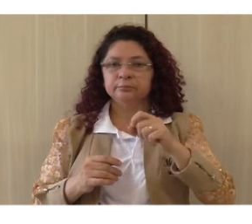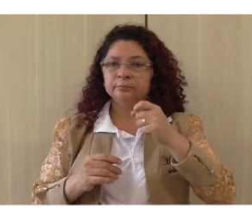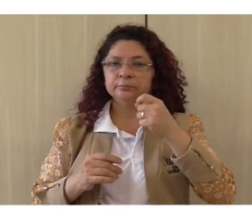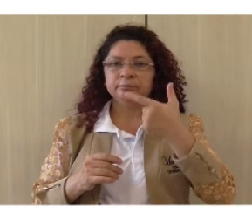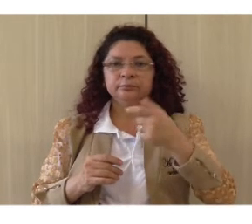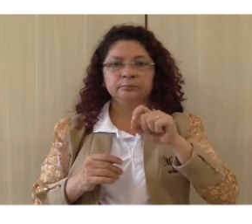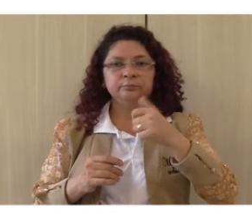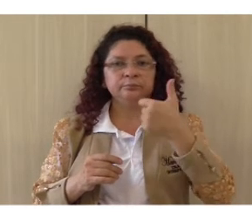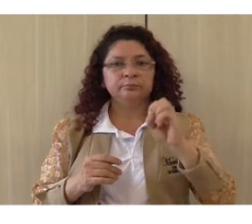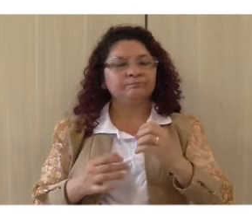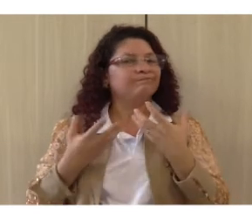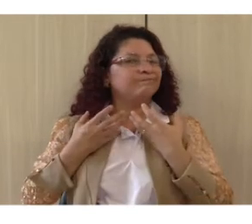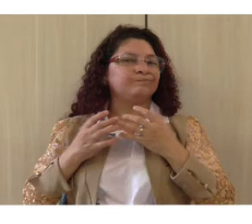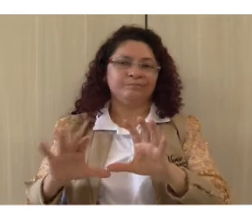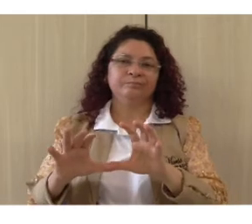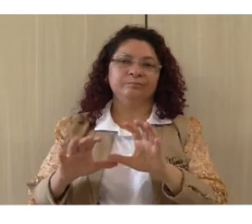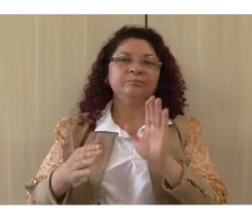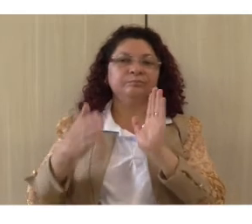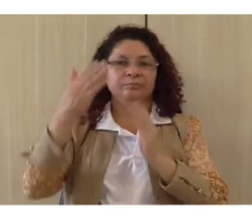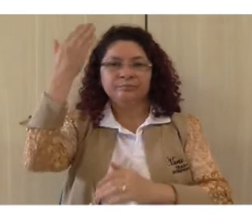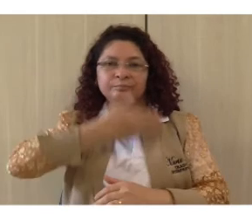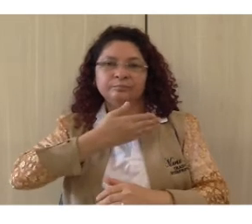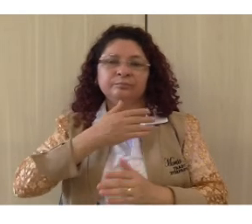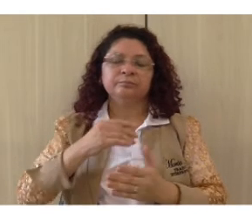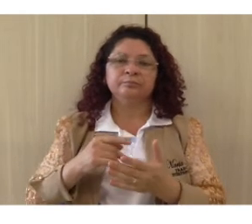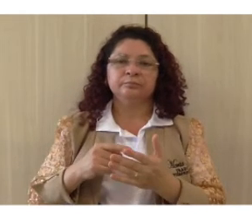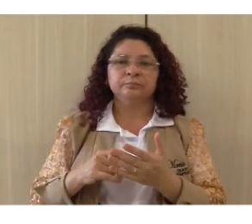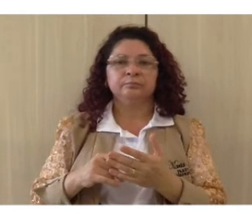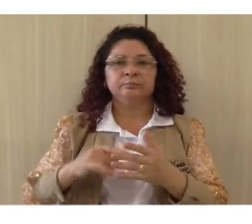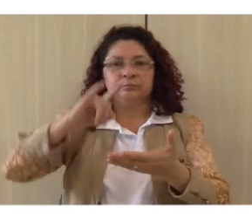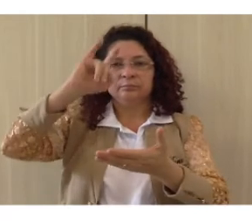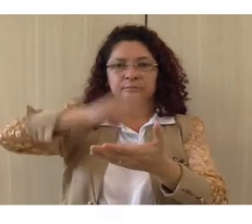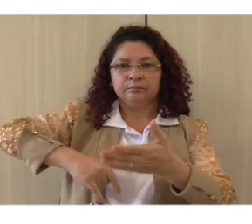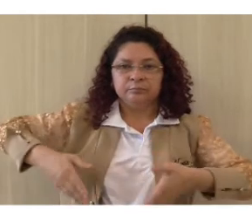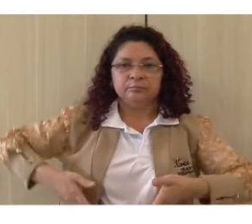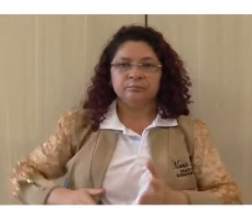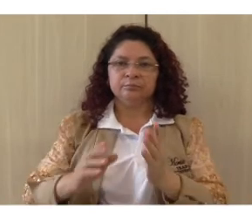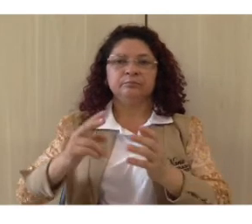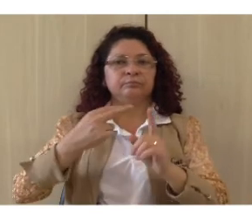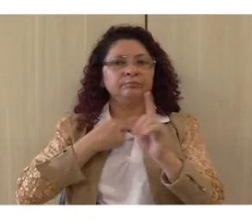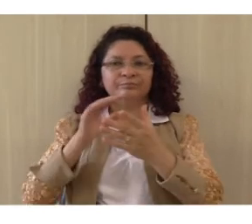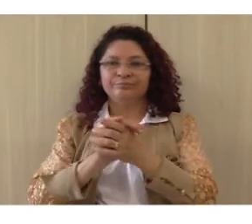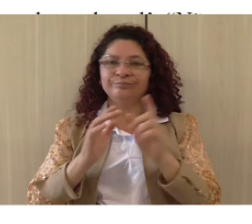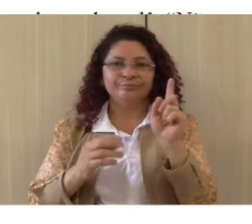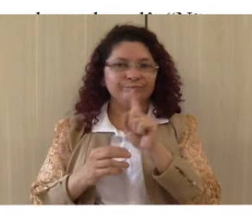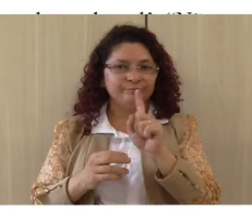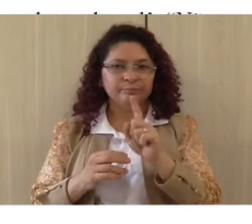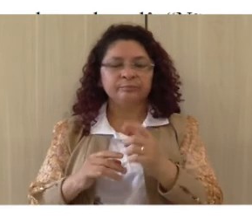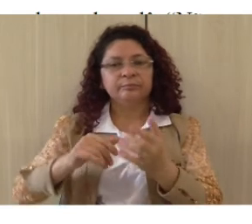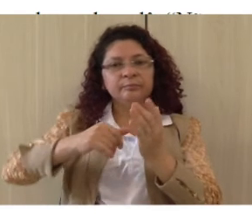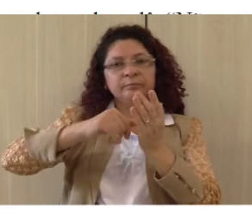6.2.2.10. Não serão aceitos como modelos de identificação certidões de nascimento ou casamento,